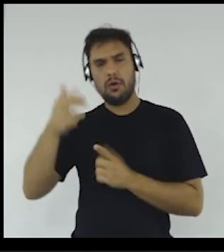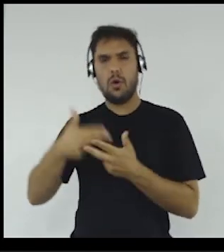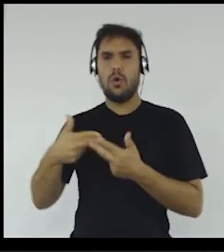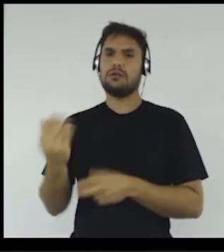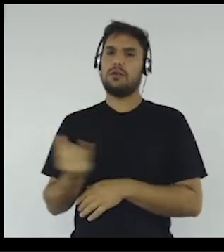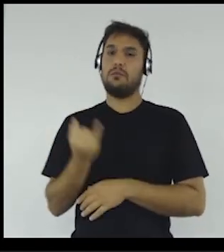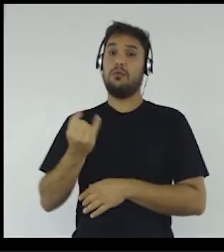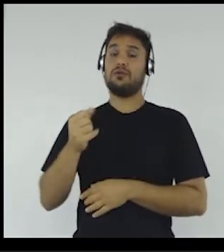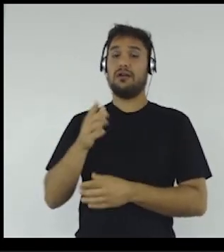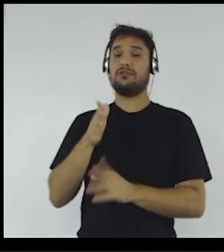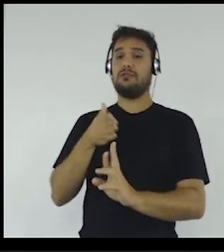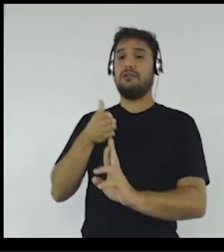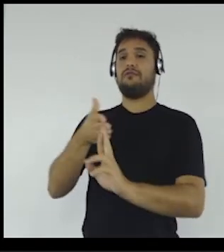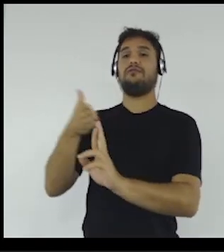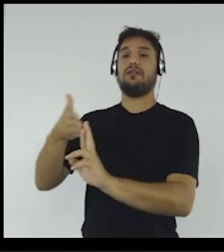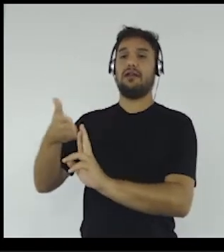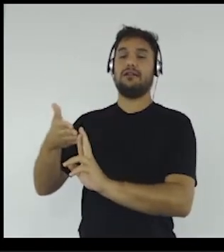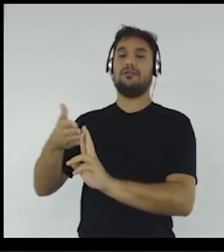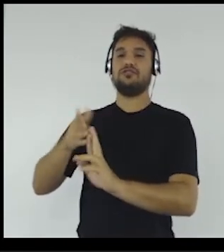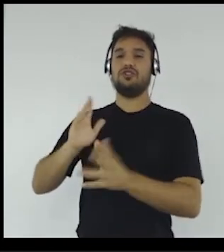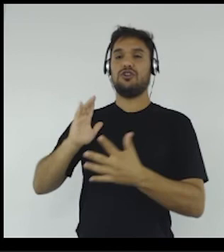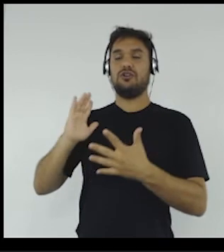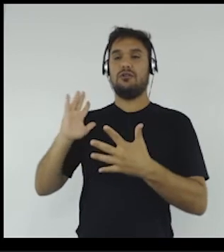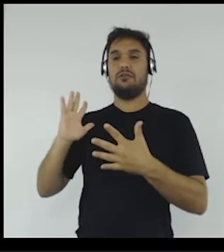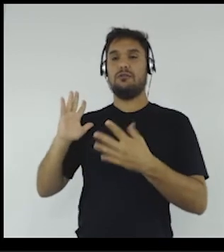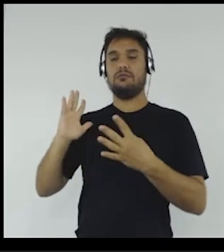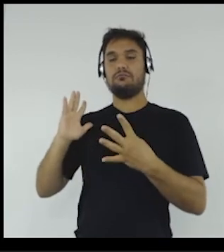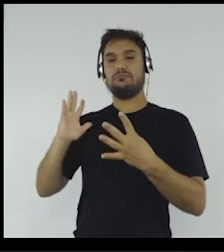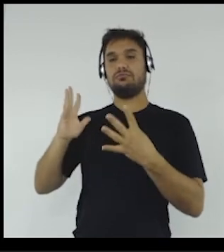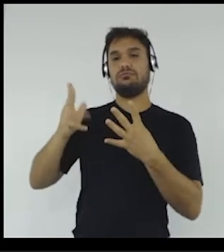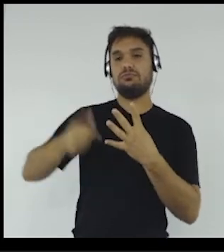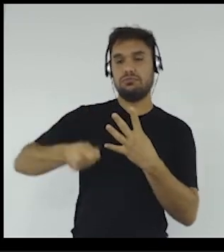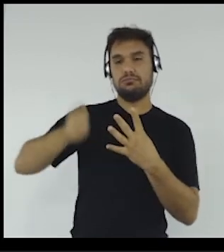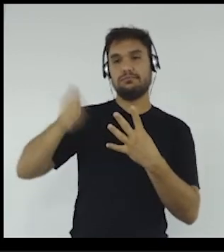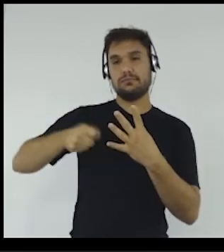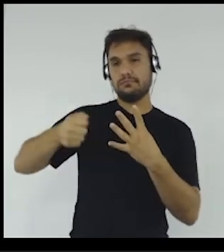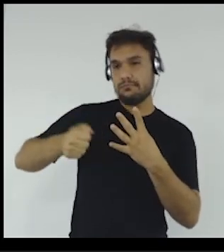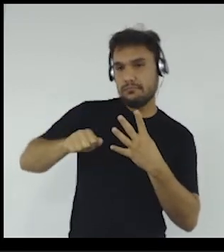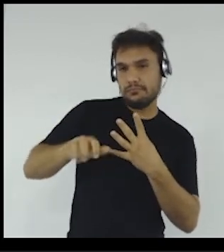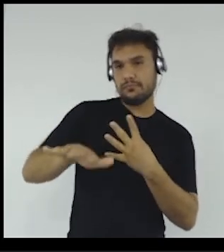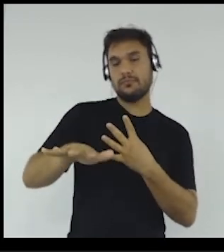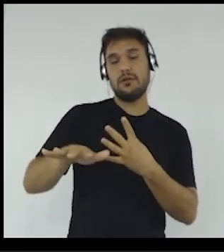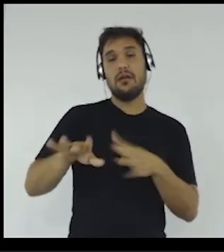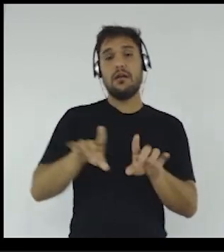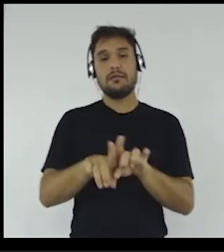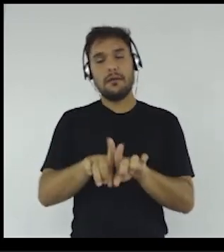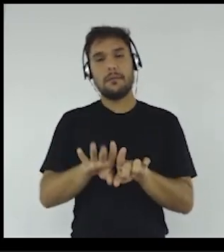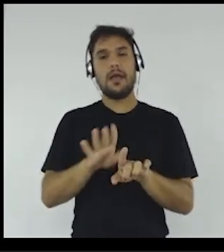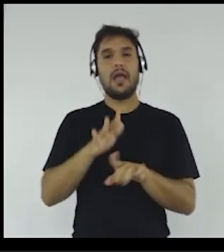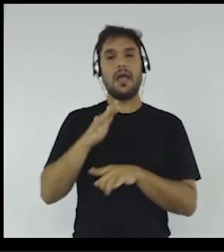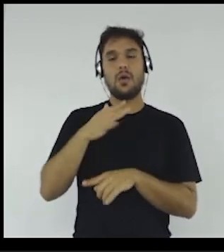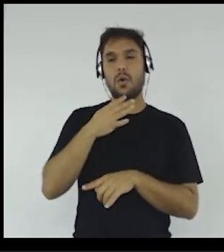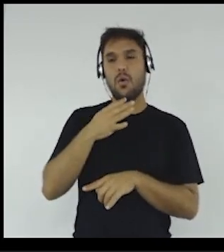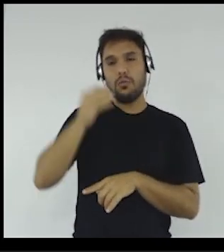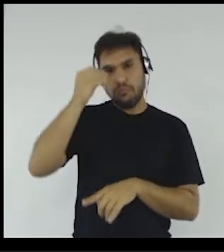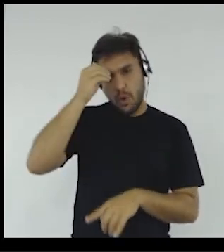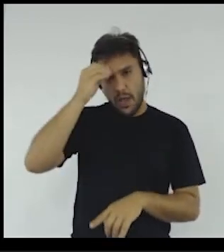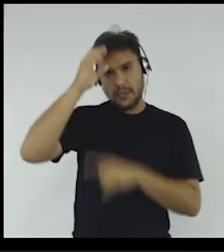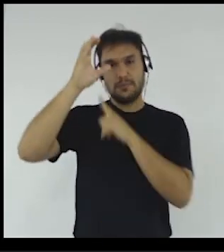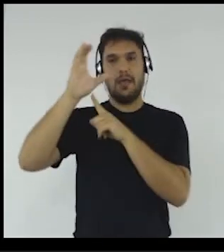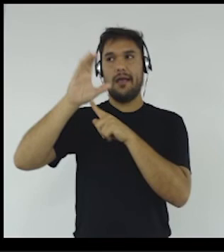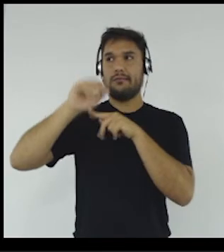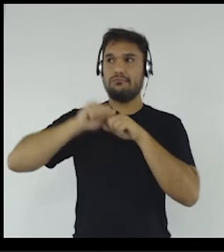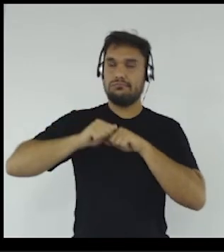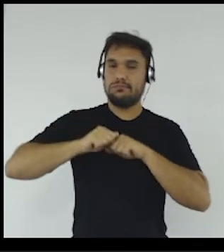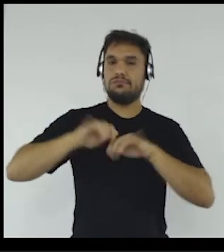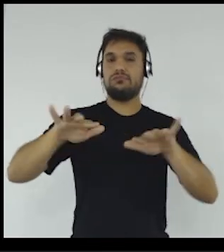servindo referência jurisprudencial. Tamanha sua vontade de expandir os seus conhecimentos a outros jovens advogados,